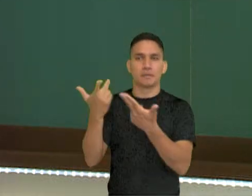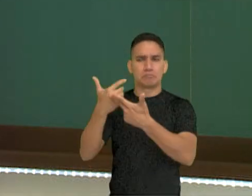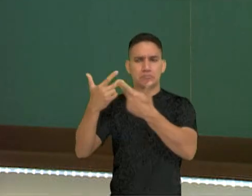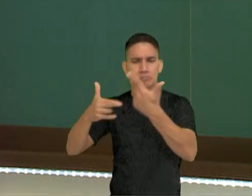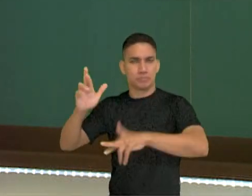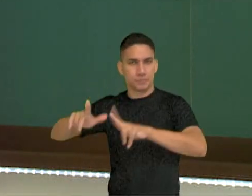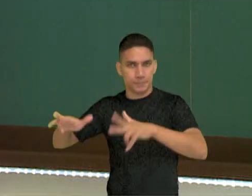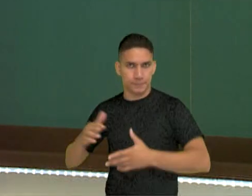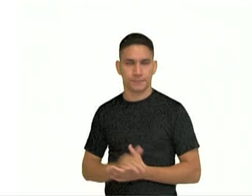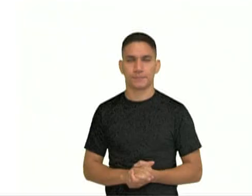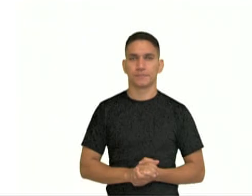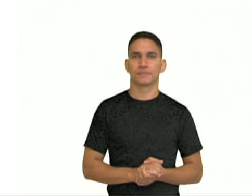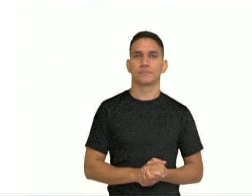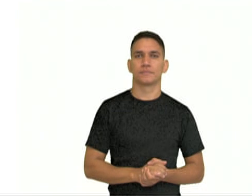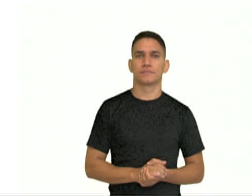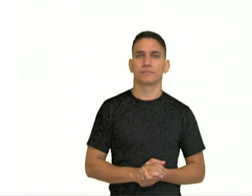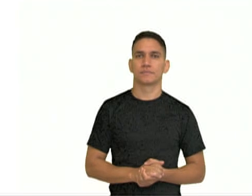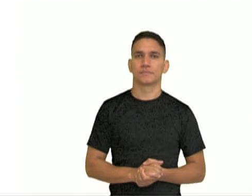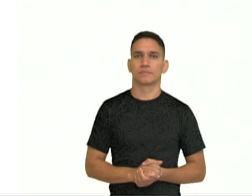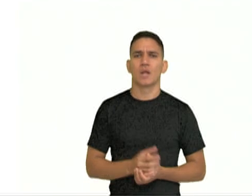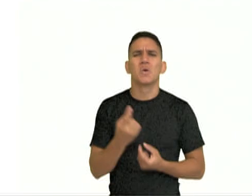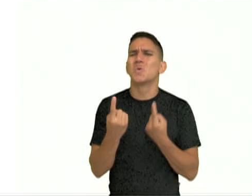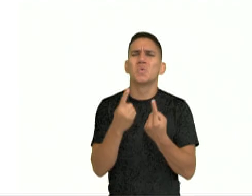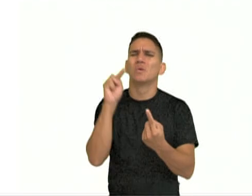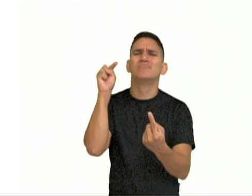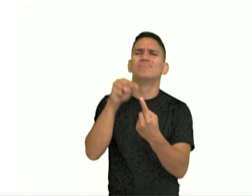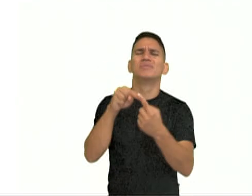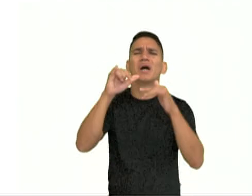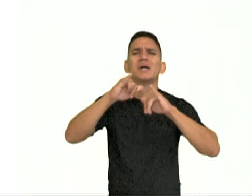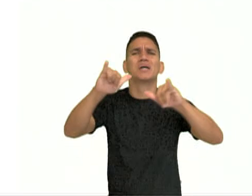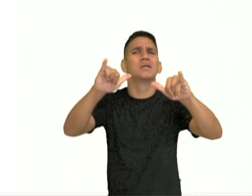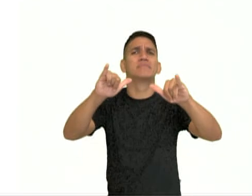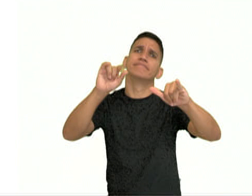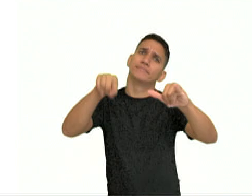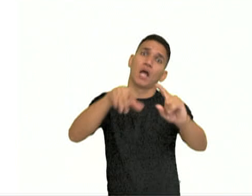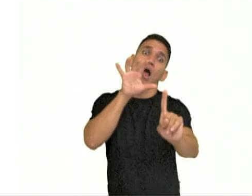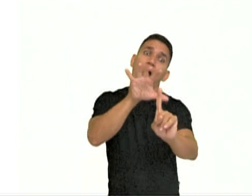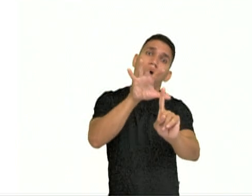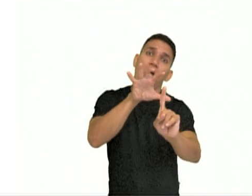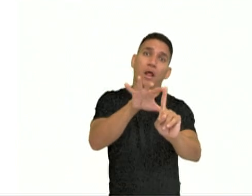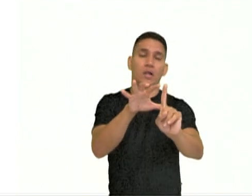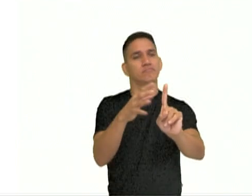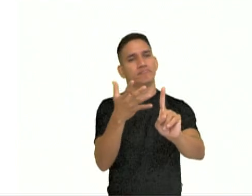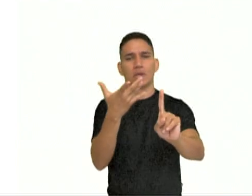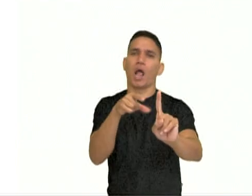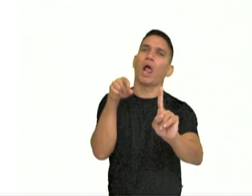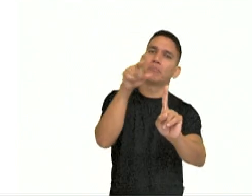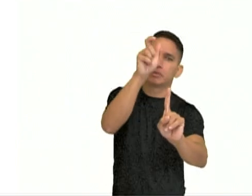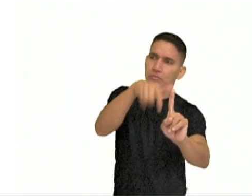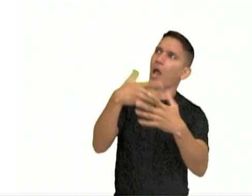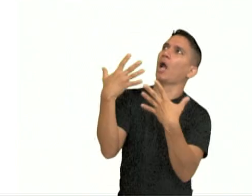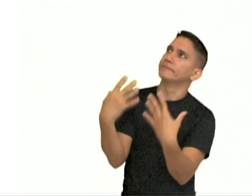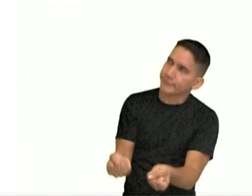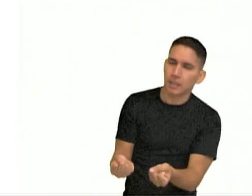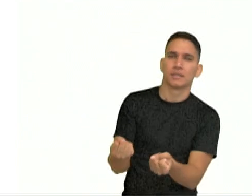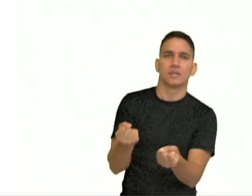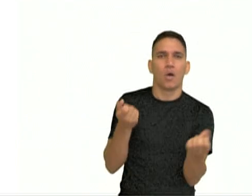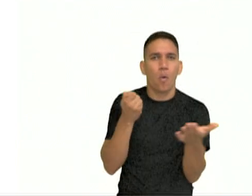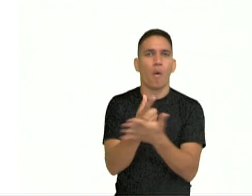imagens. Qual que é a finalidade? Persuadir, convencer alguém de comprar aquele